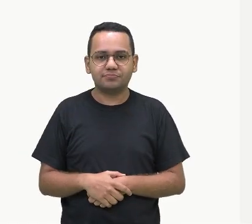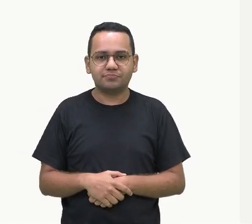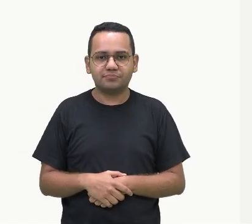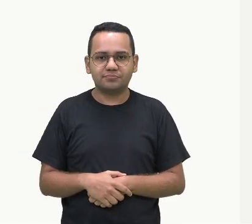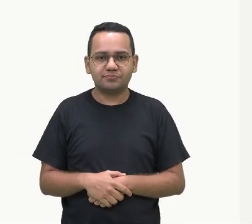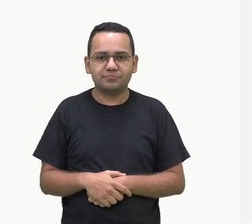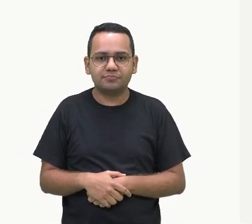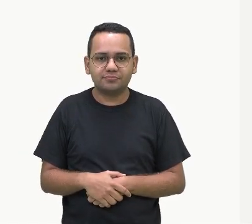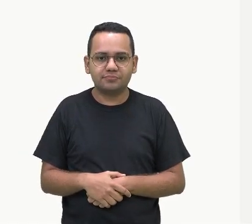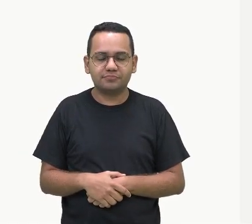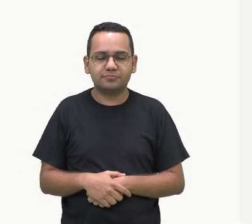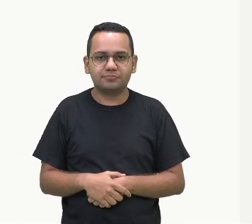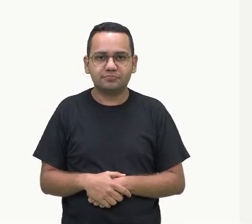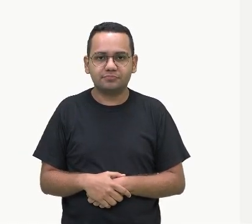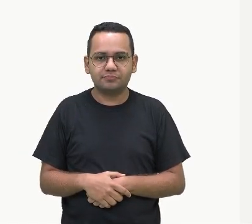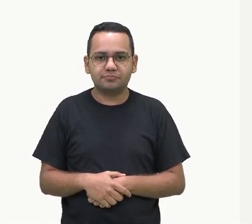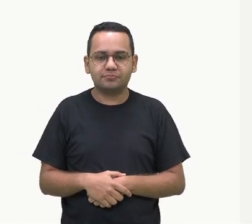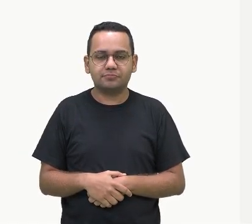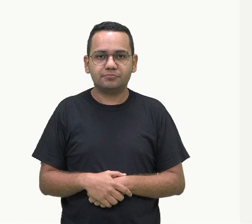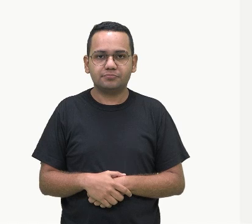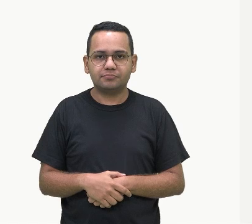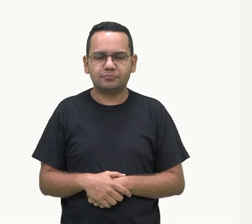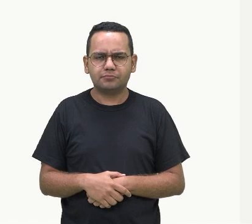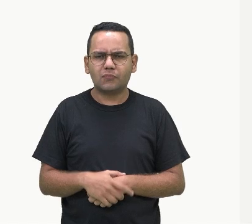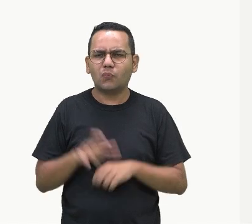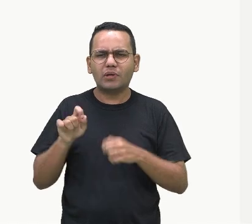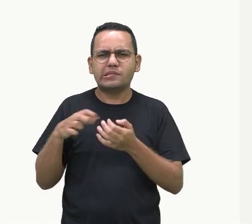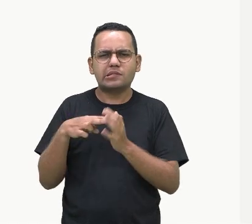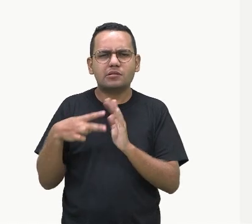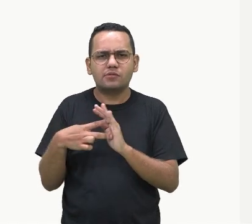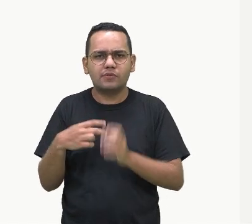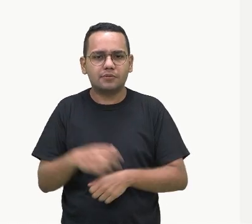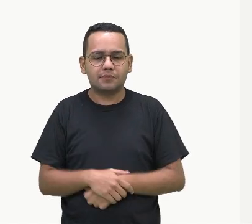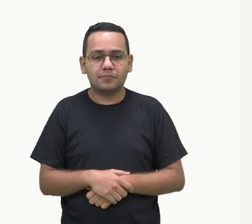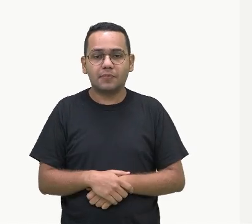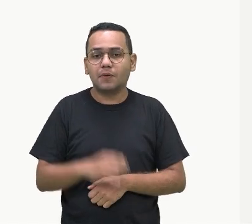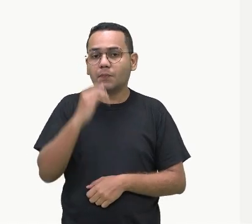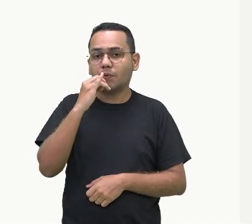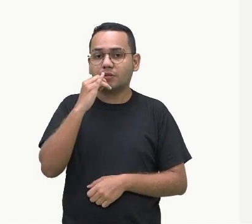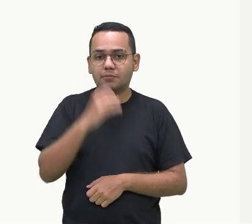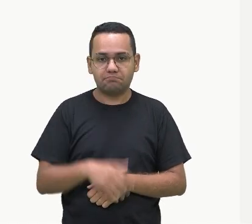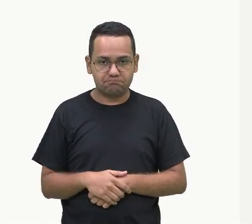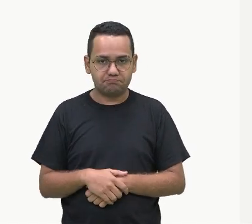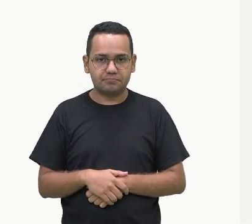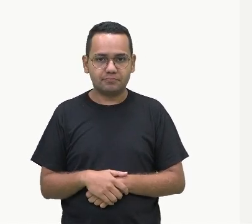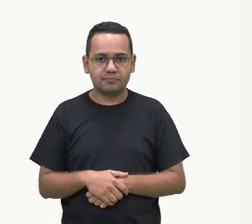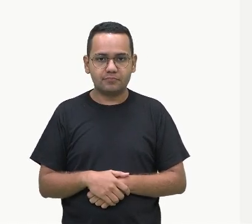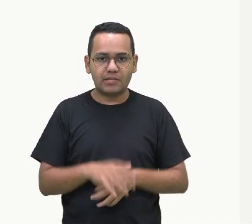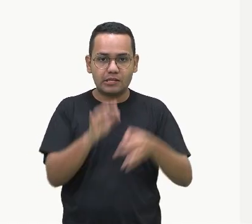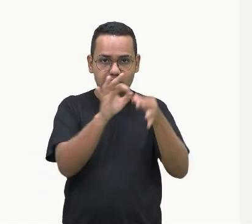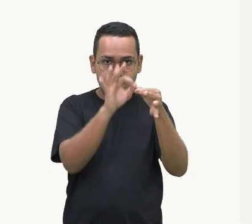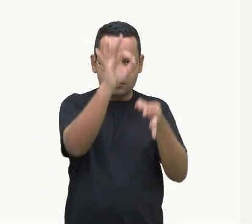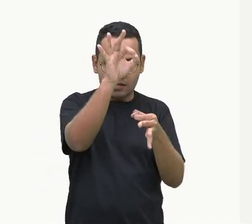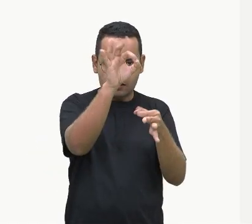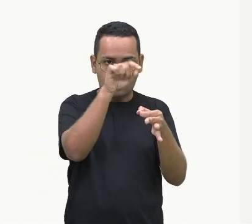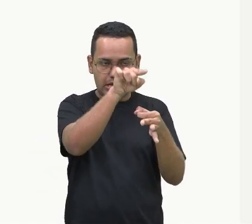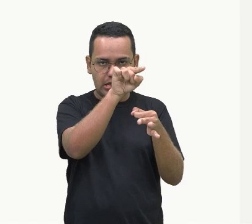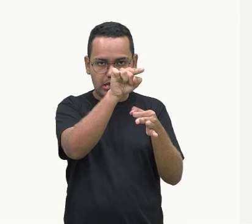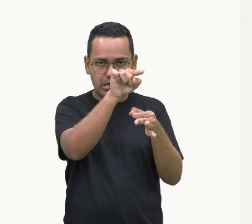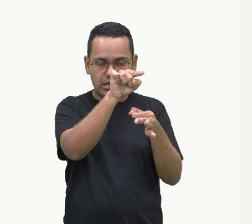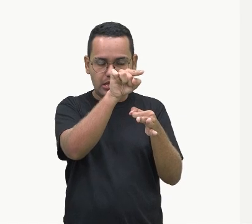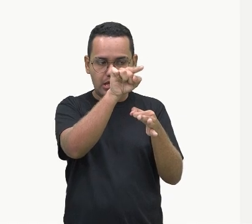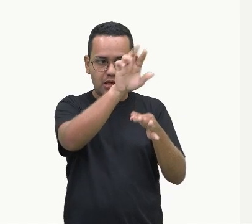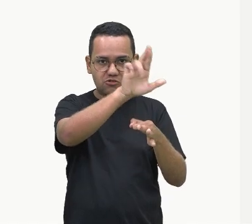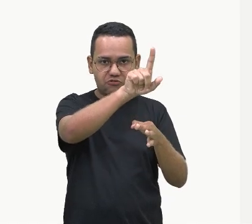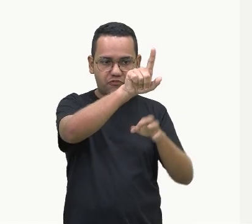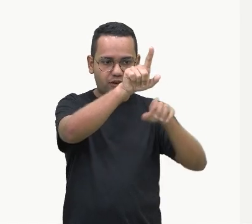vão ser congruentes entre si. Como assim? A distância desse aqui pode não ser igual à